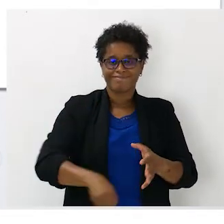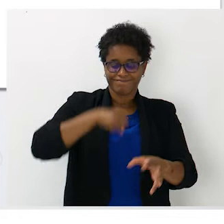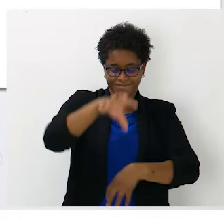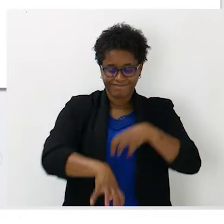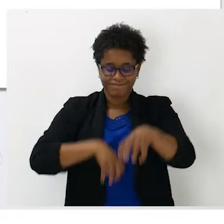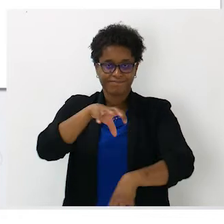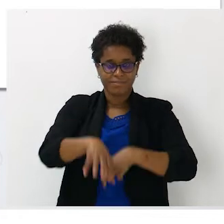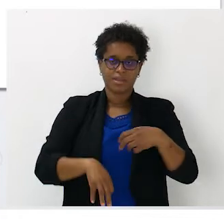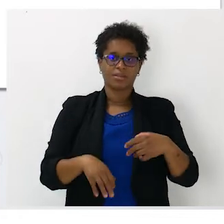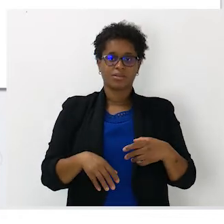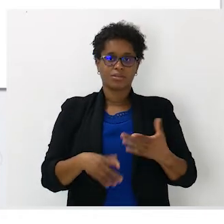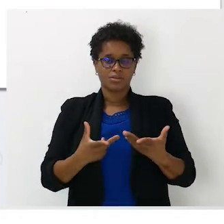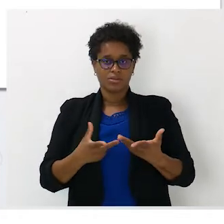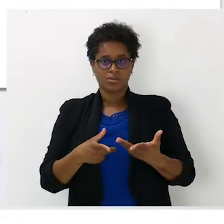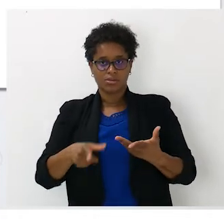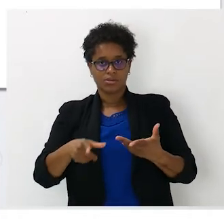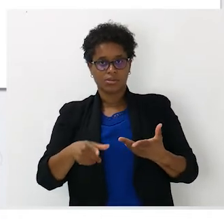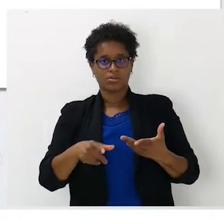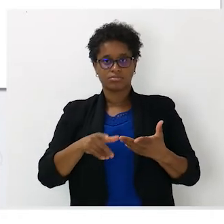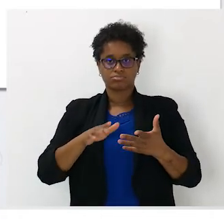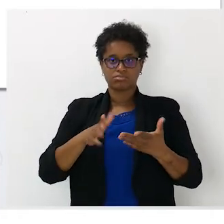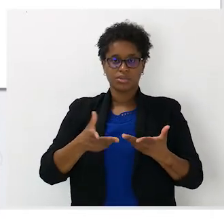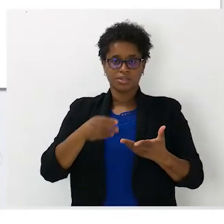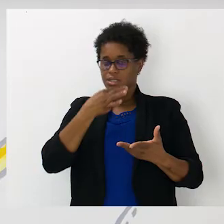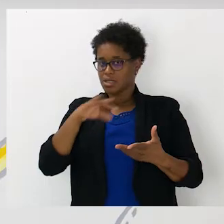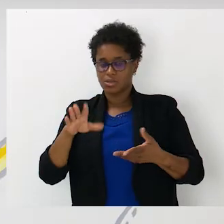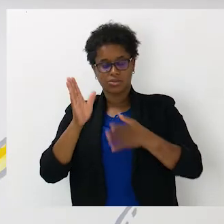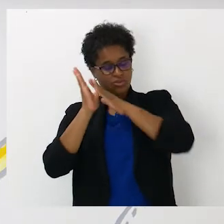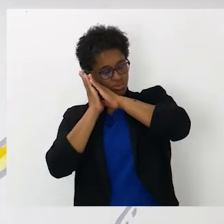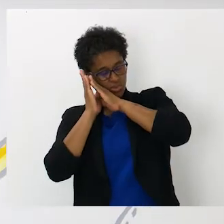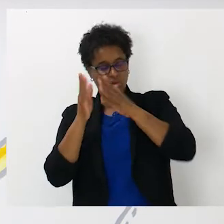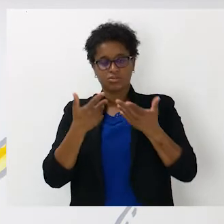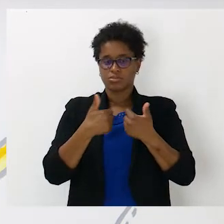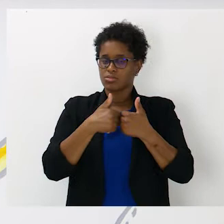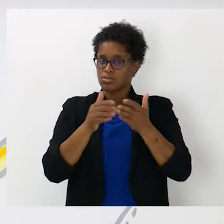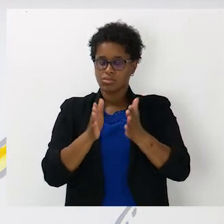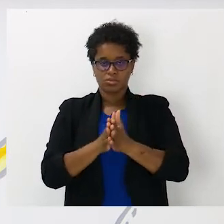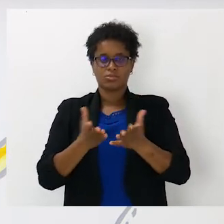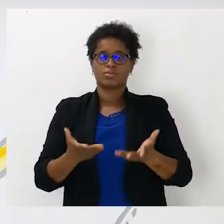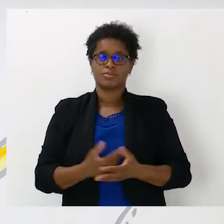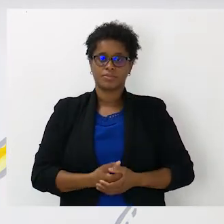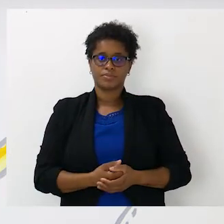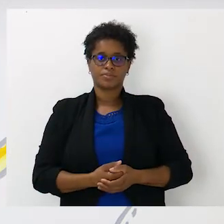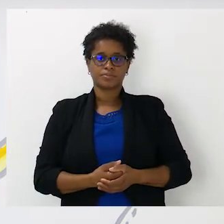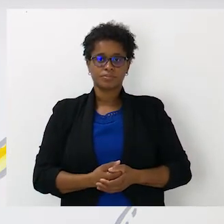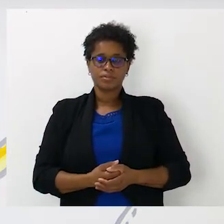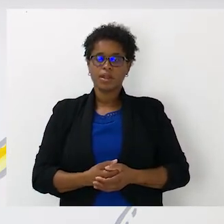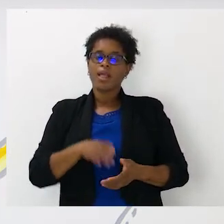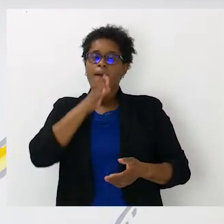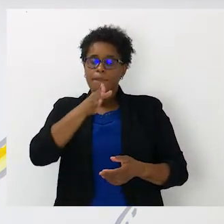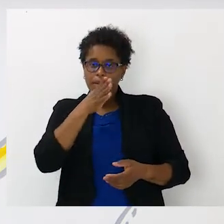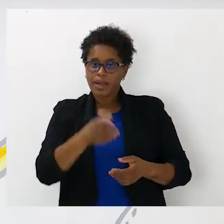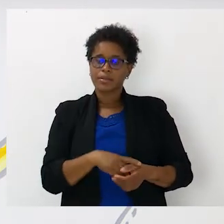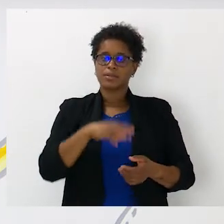corpo, perturbando o seu sono eterno. Portanto, minha gente, a prática